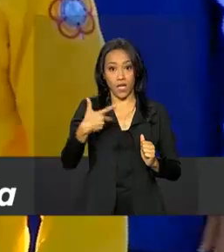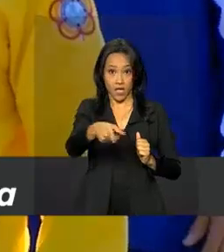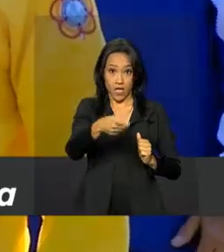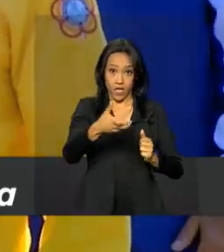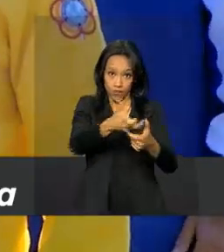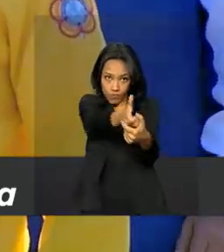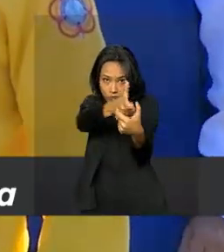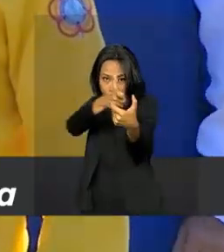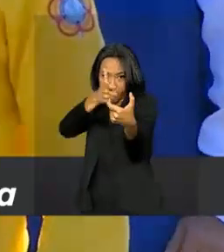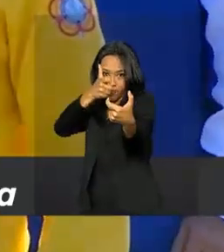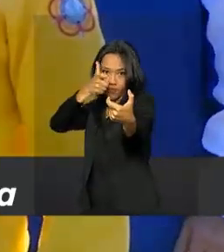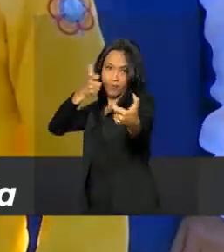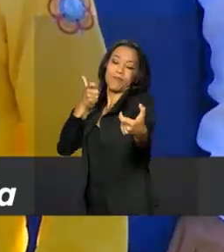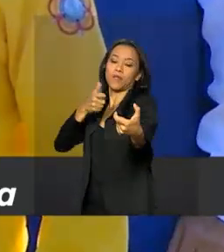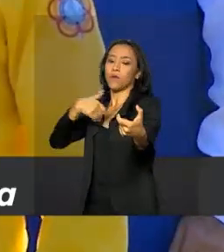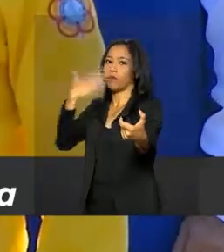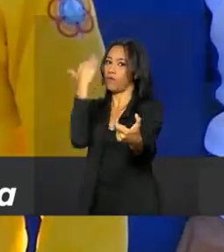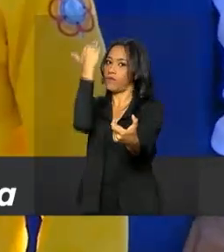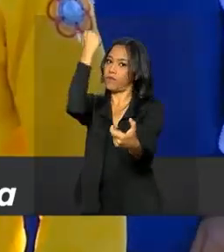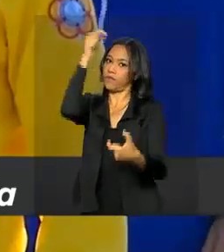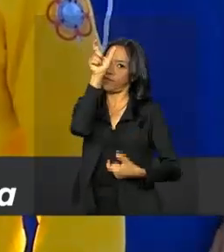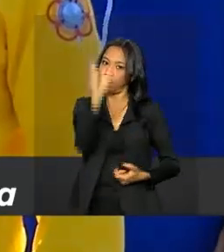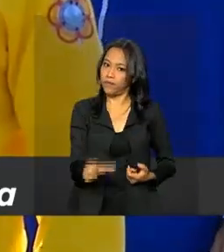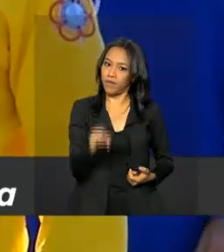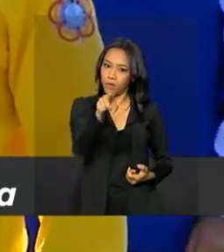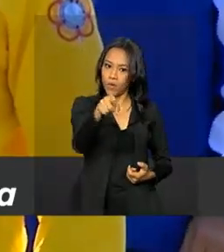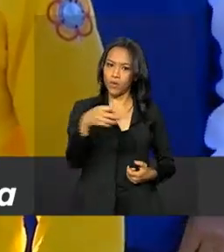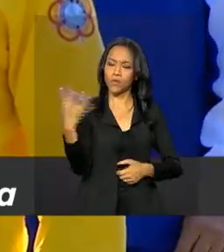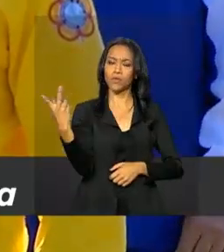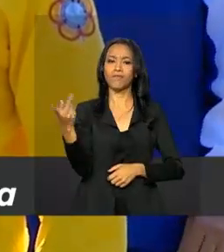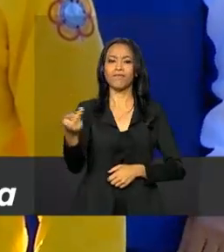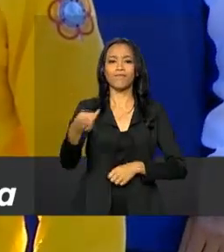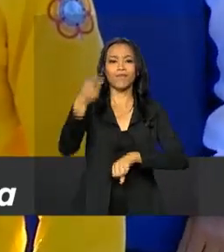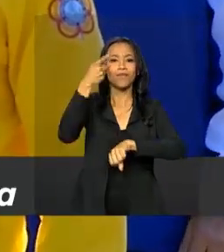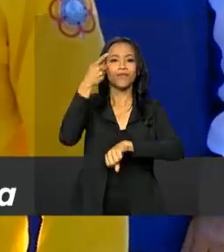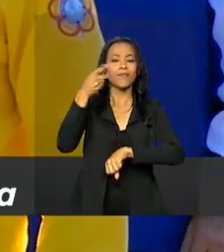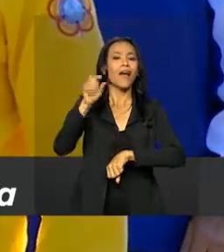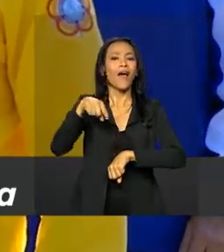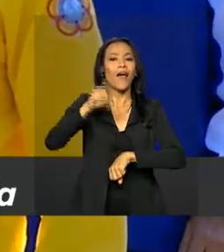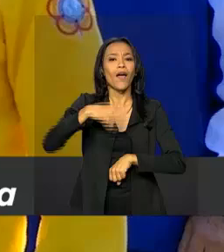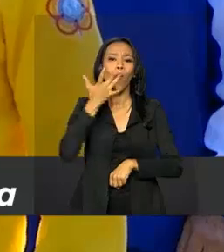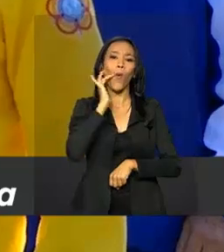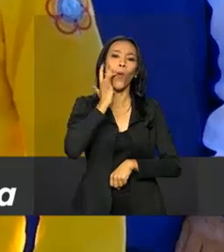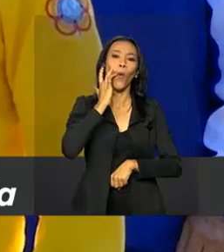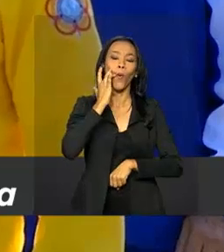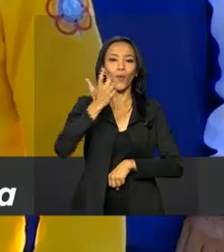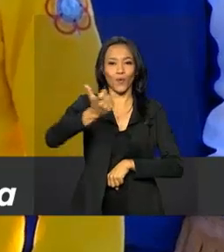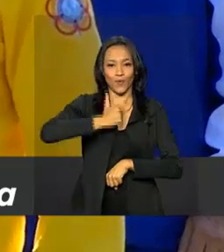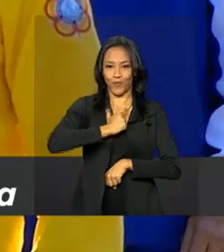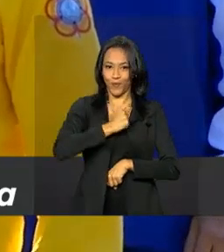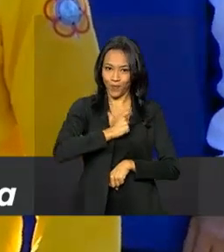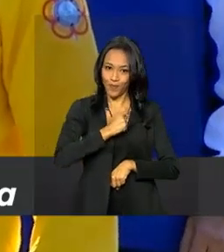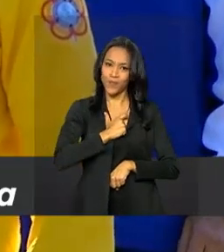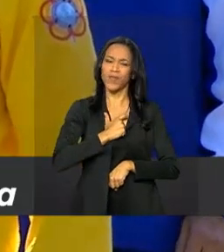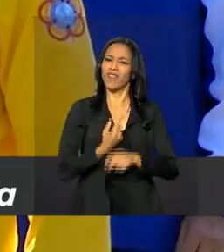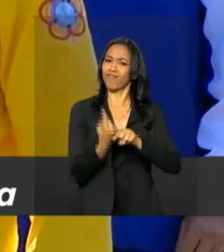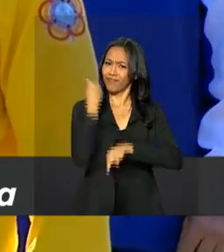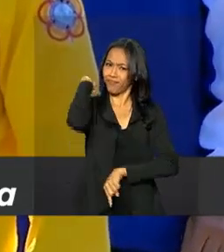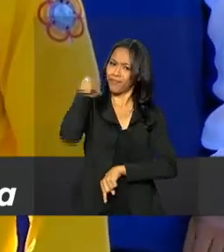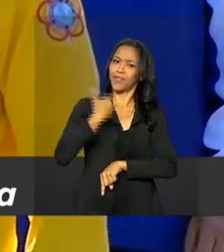renome nacional, foi ouro no Campeonato Brasileiro de